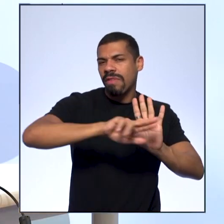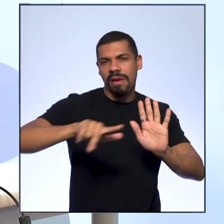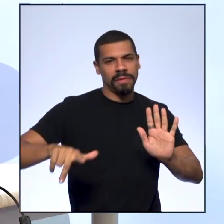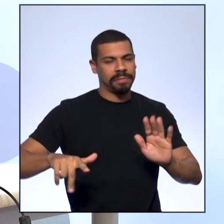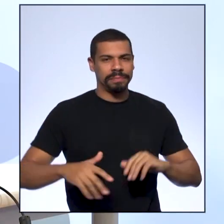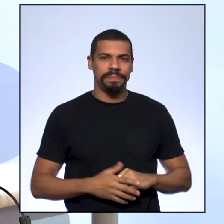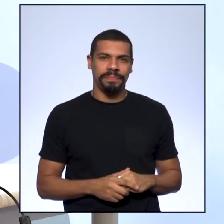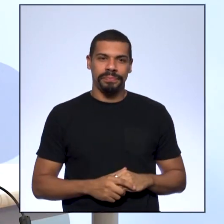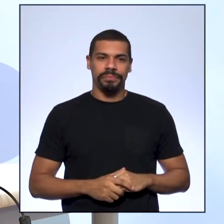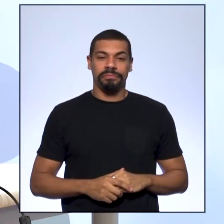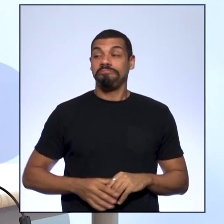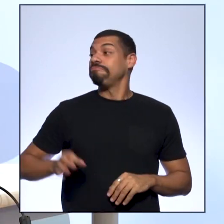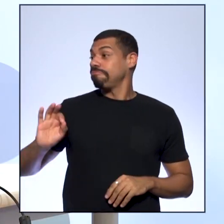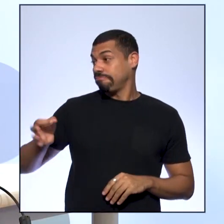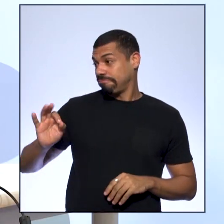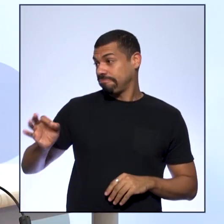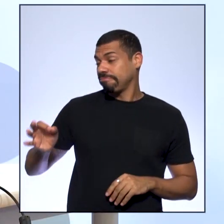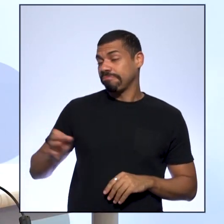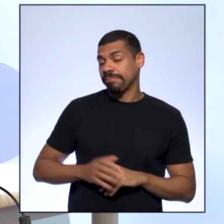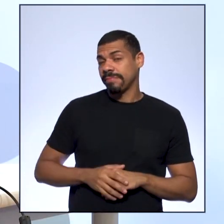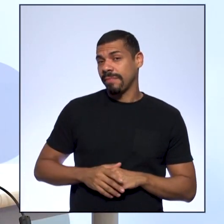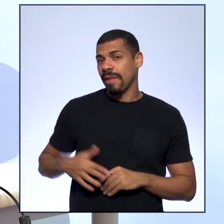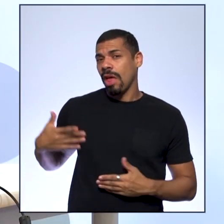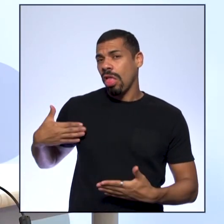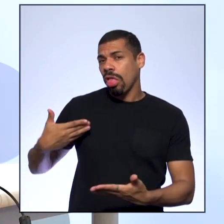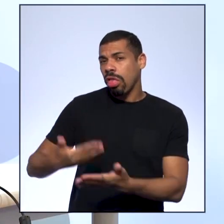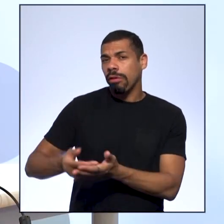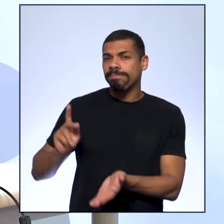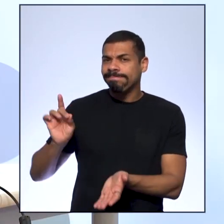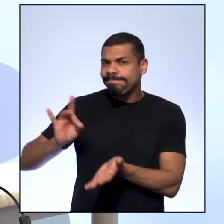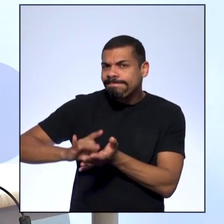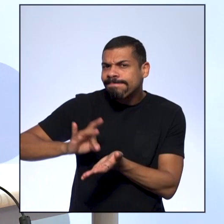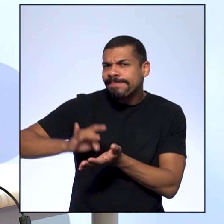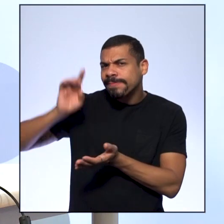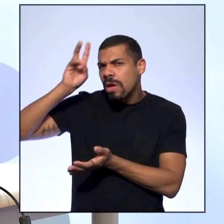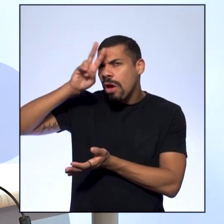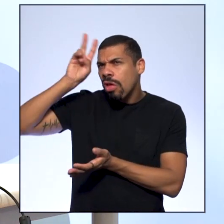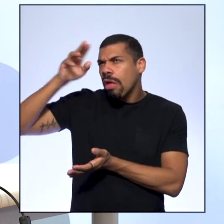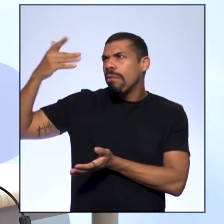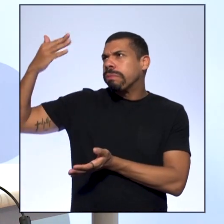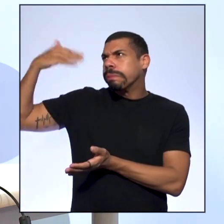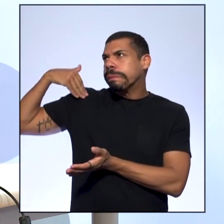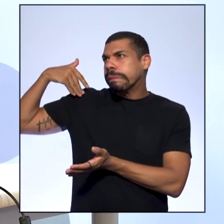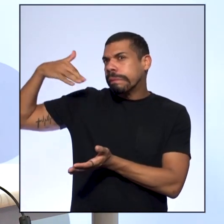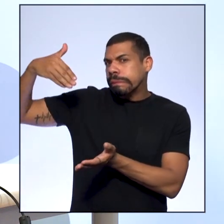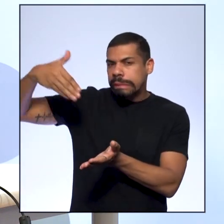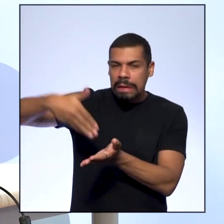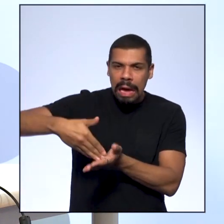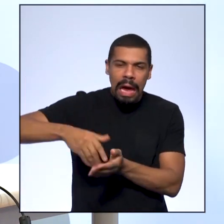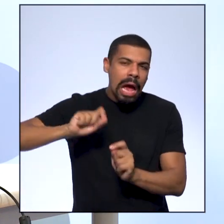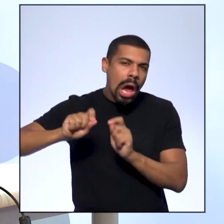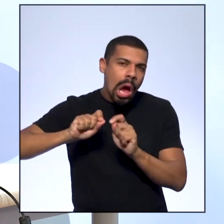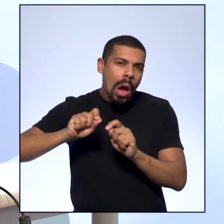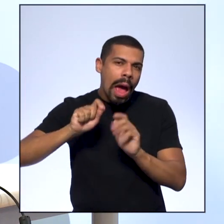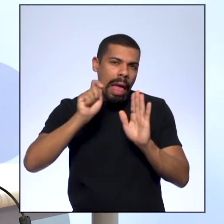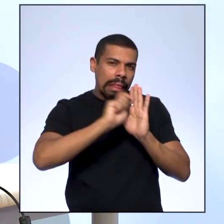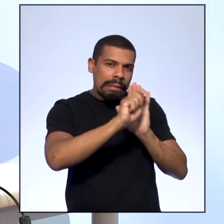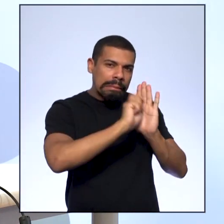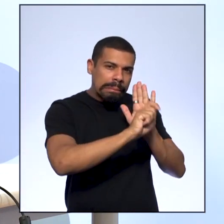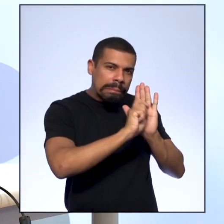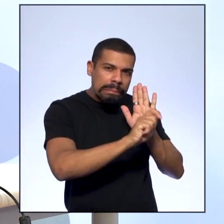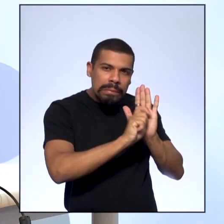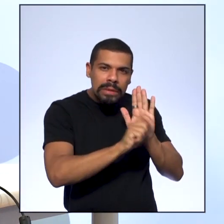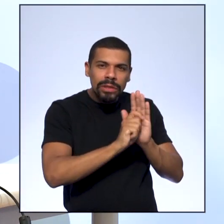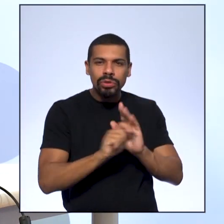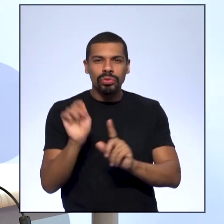falou, são as permanências, né, da história. Mas a escrita hieróglifica, né, que é essa dos desenhos,